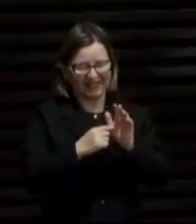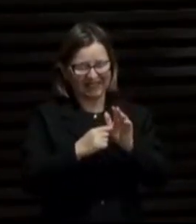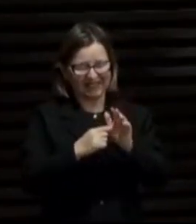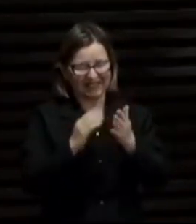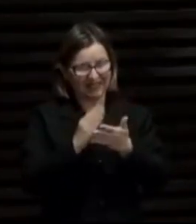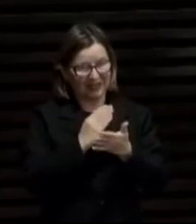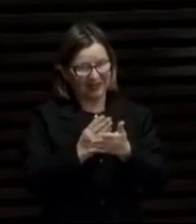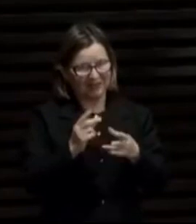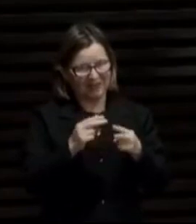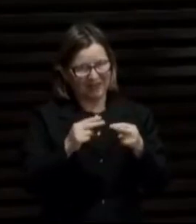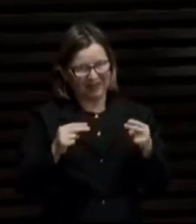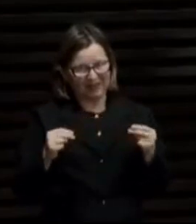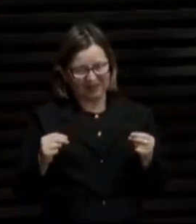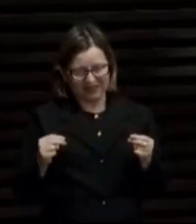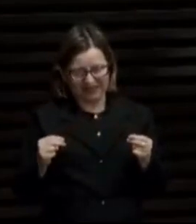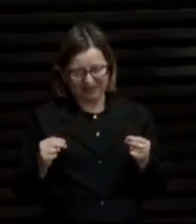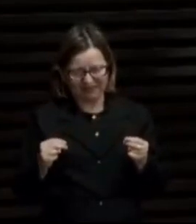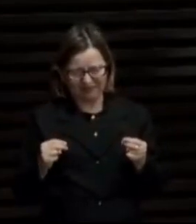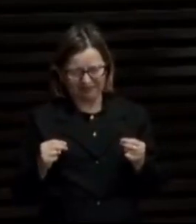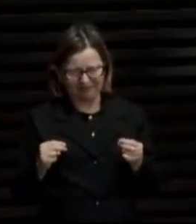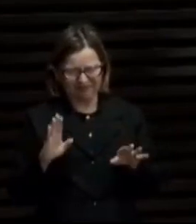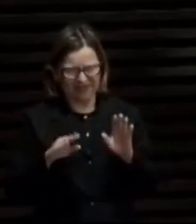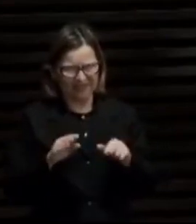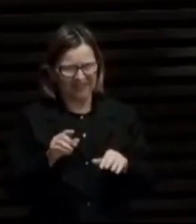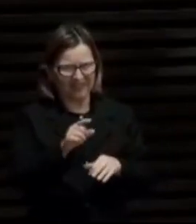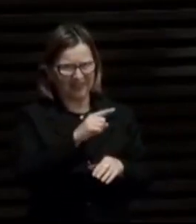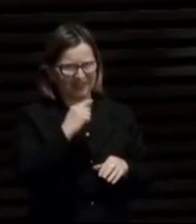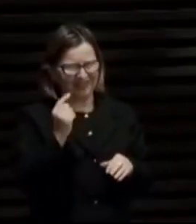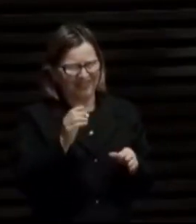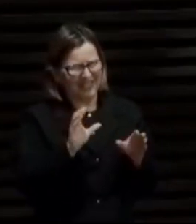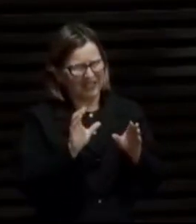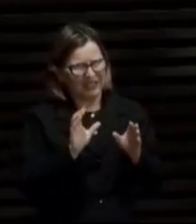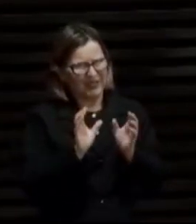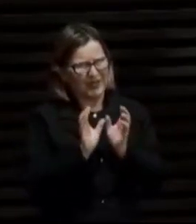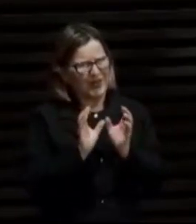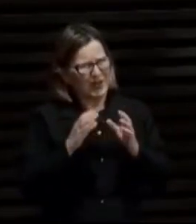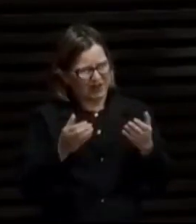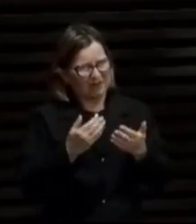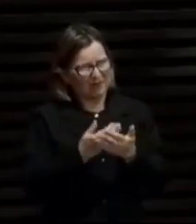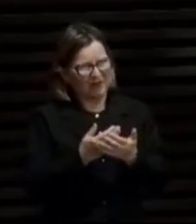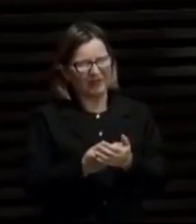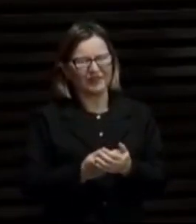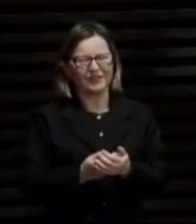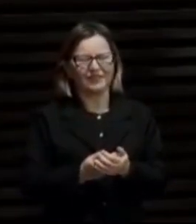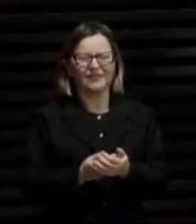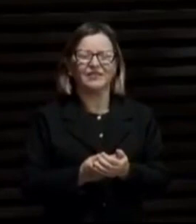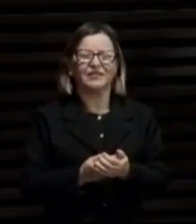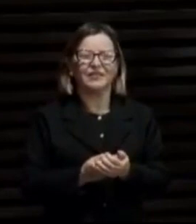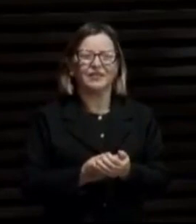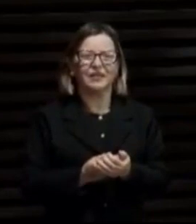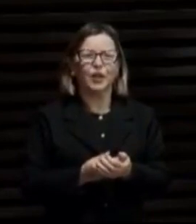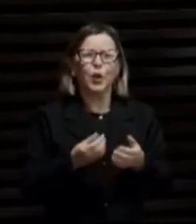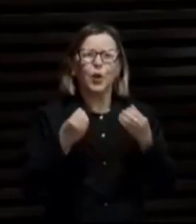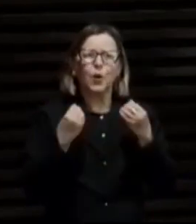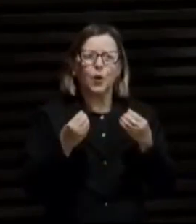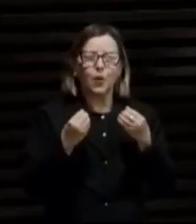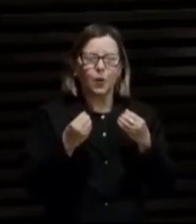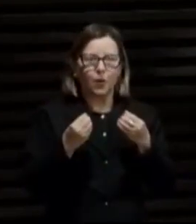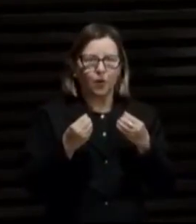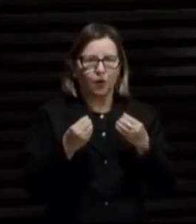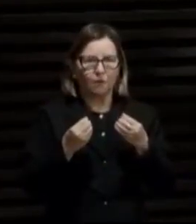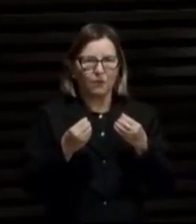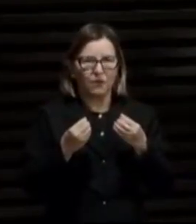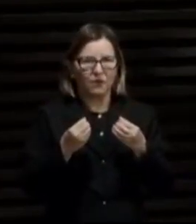às vezes, lá no nosso grupo dos arautos, a gente fala, nós temos que apresentar a prática. Como é que nós podemos viver essa teoria que a gente pega,